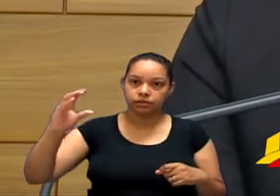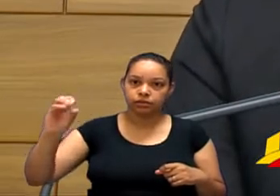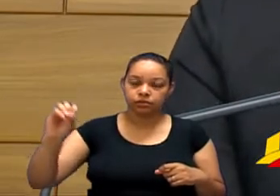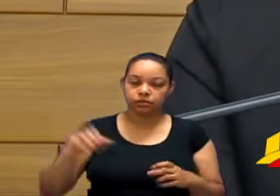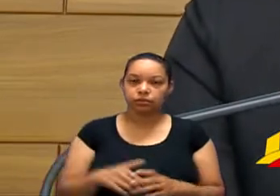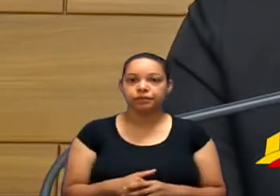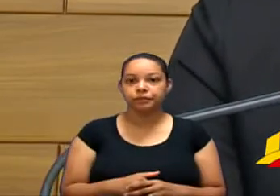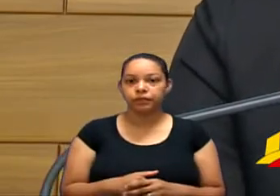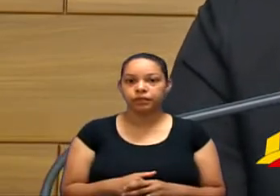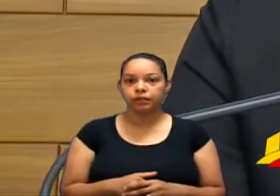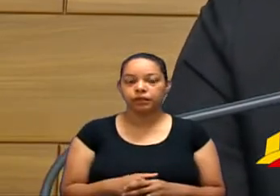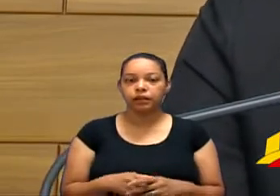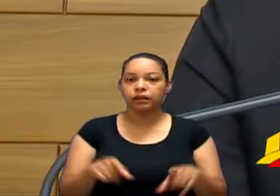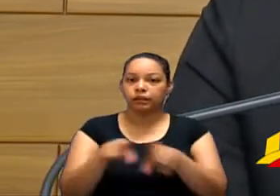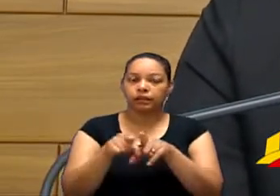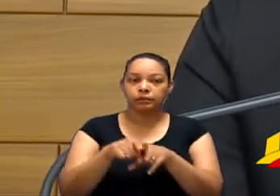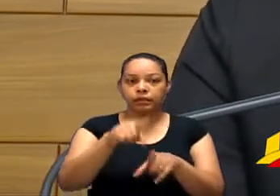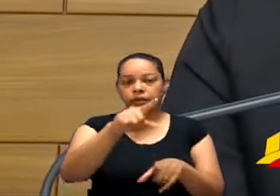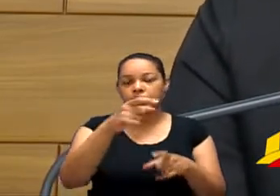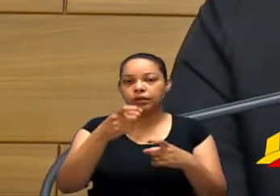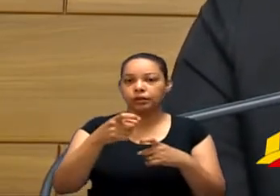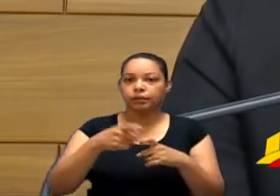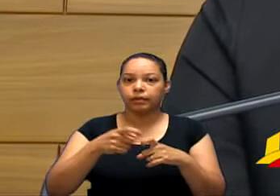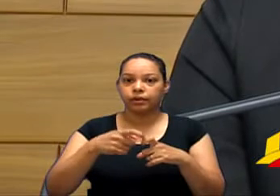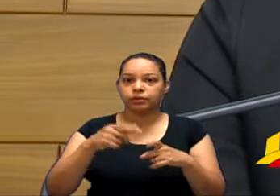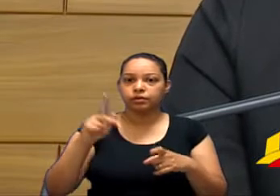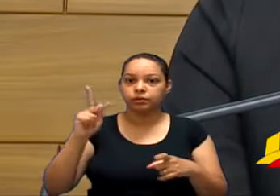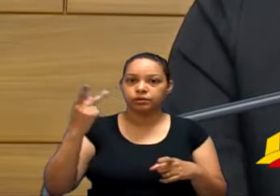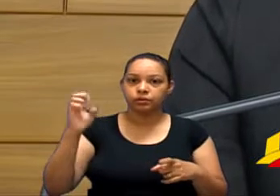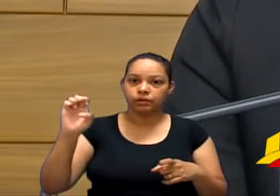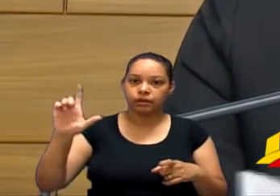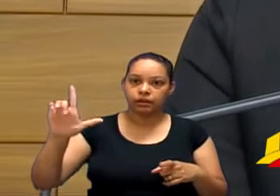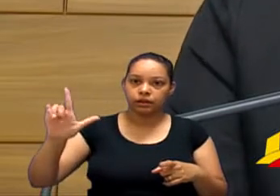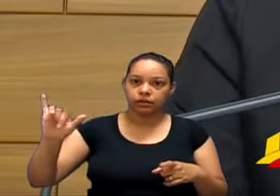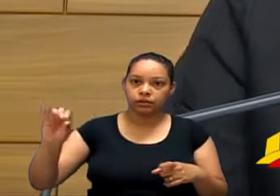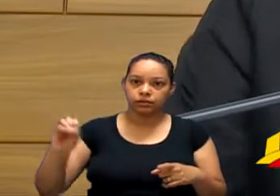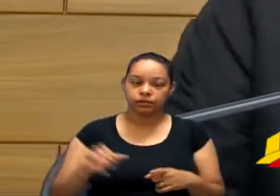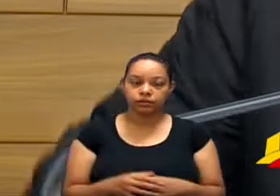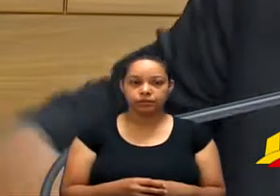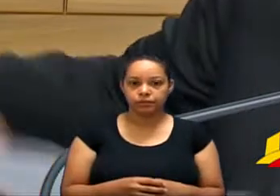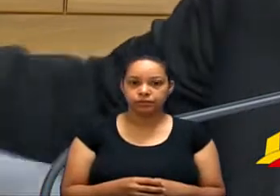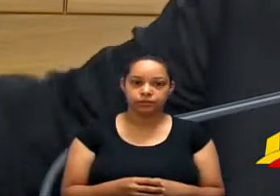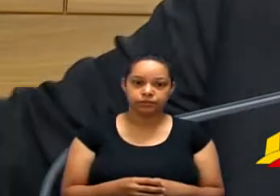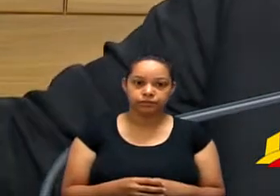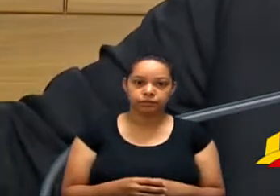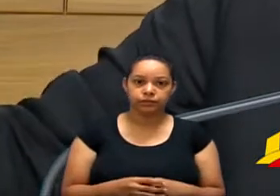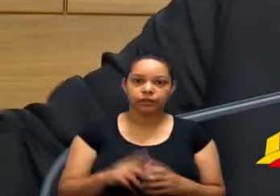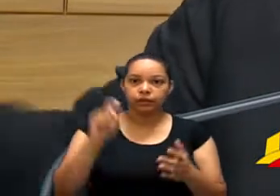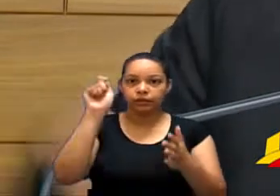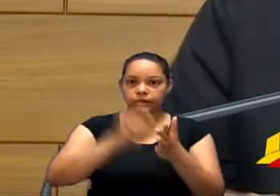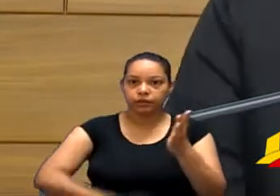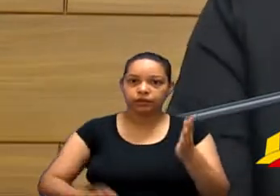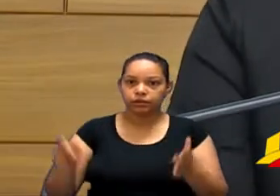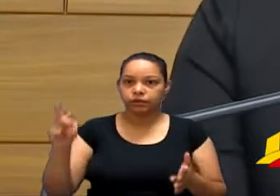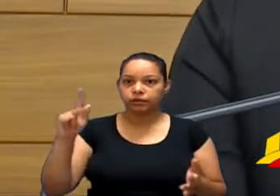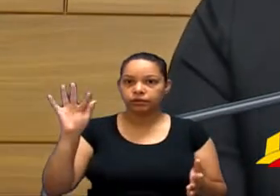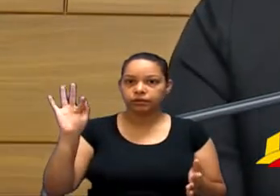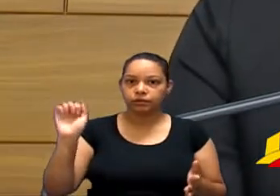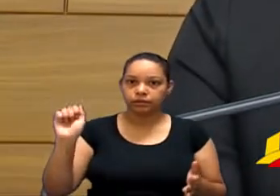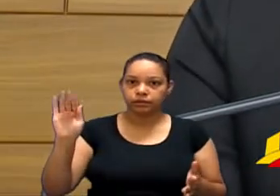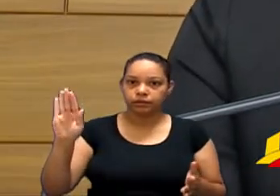é nosso Élio brasileiro Dr Hélio brasileiro também né assinado pelo vereador desta casa Fábio Simon